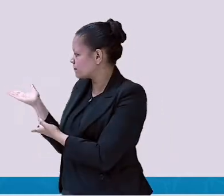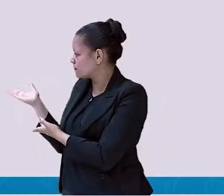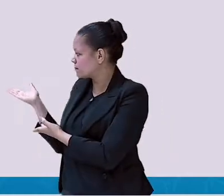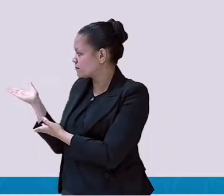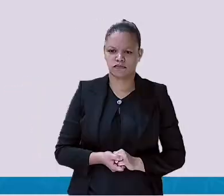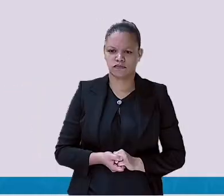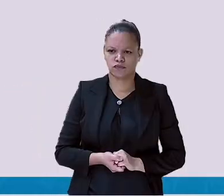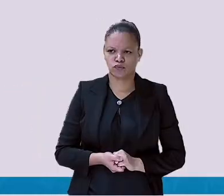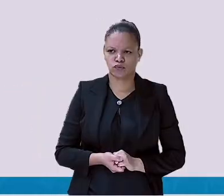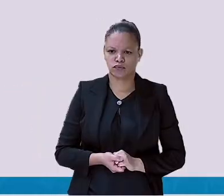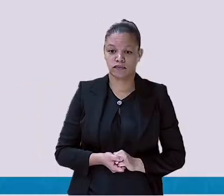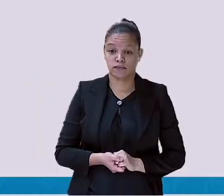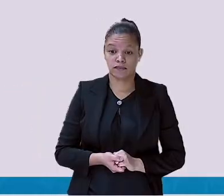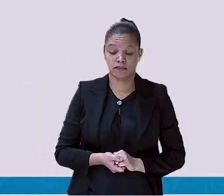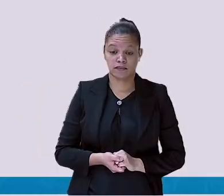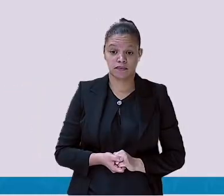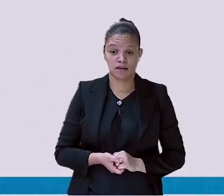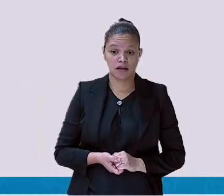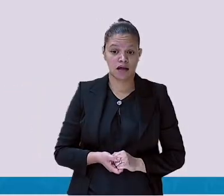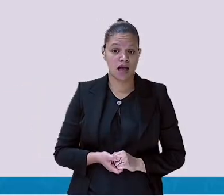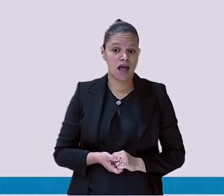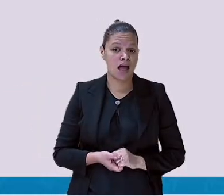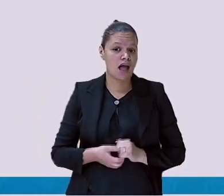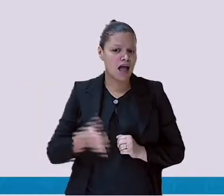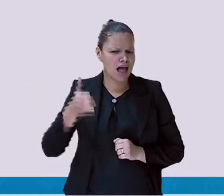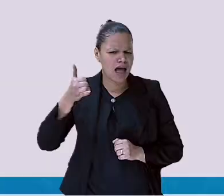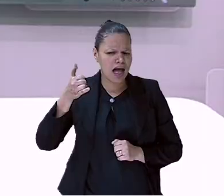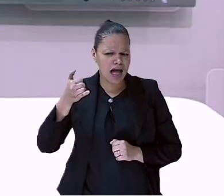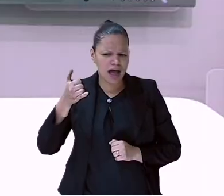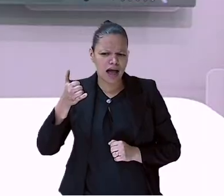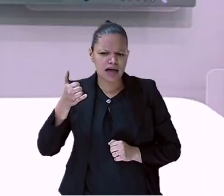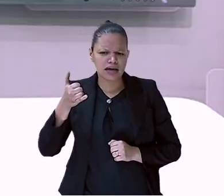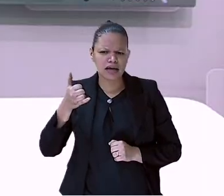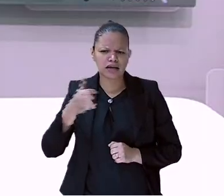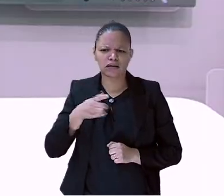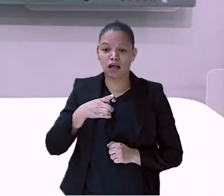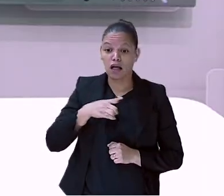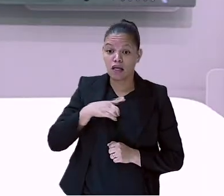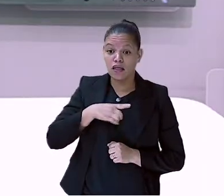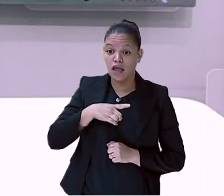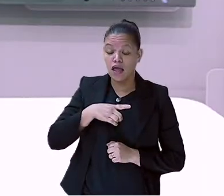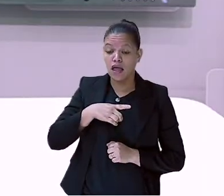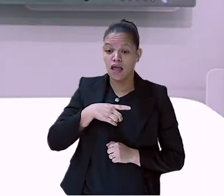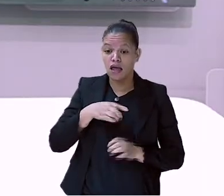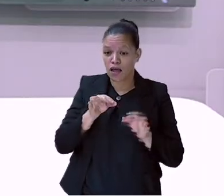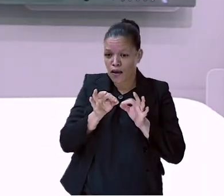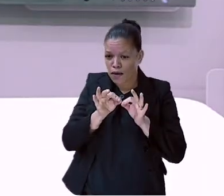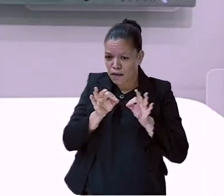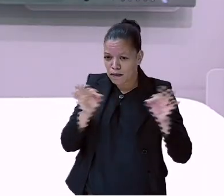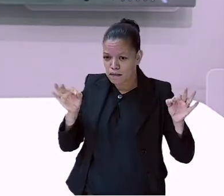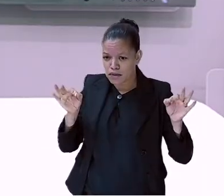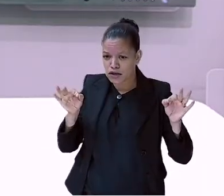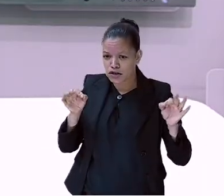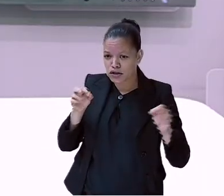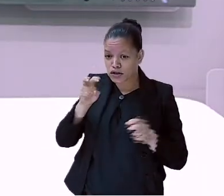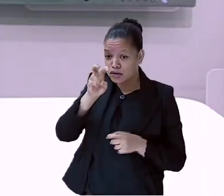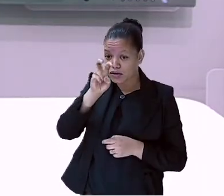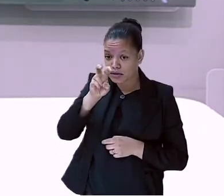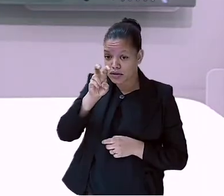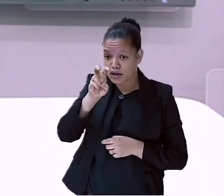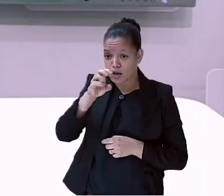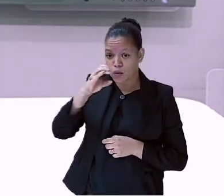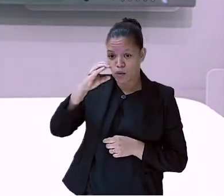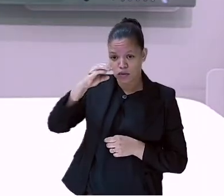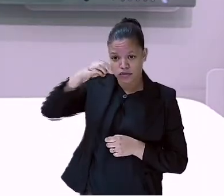centímetros. Agora, nós vamos medir a nossa borracha. Então, eu vou colocar aqui no 0,